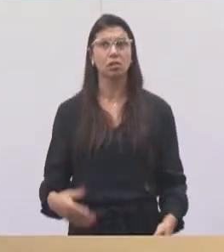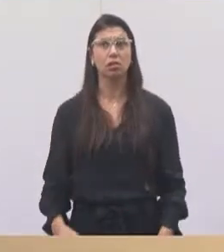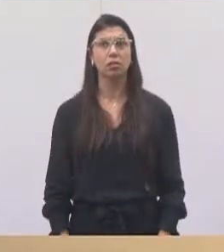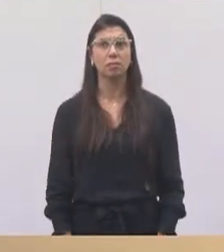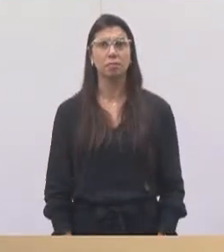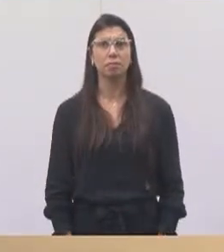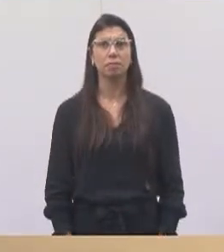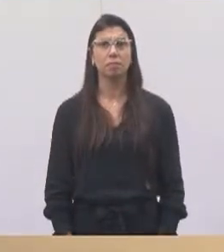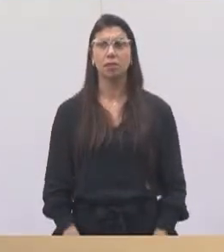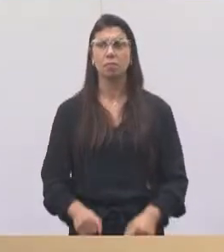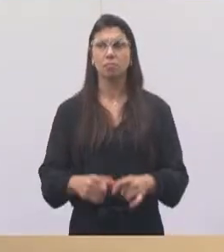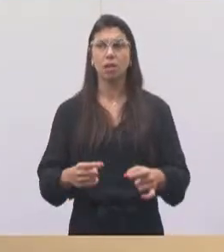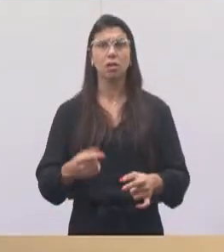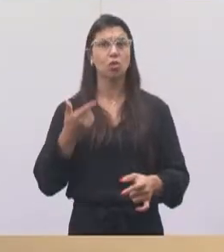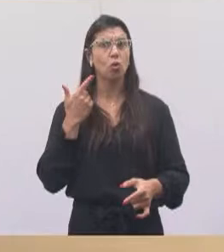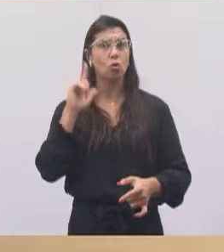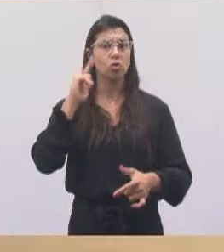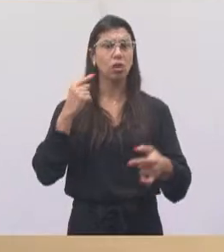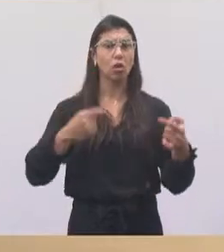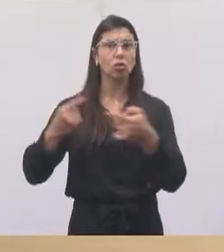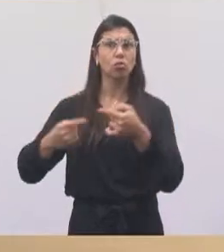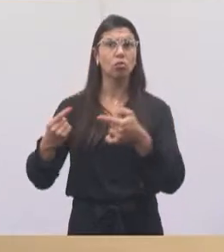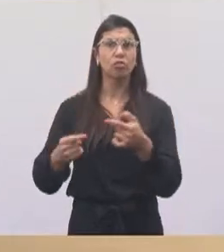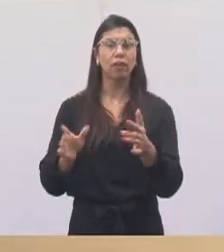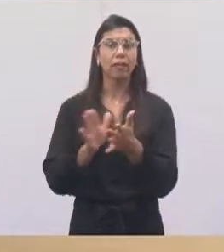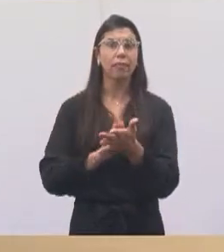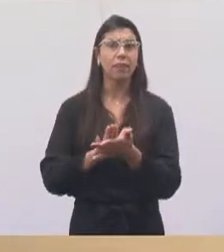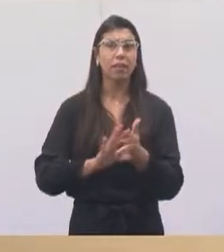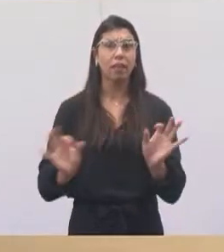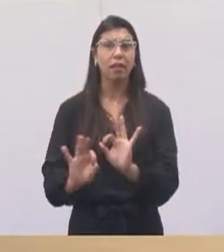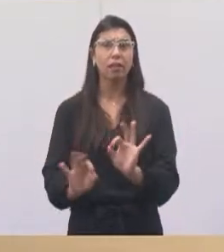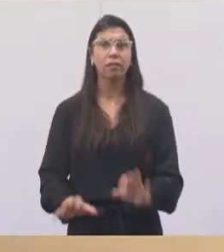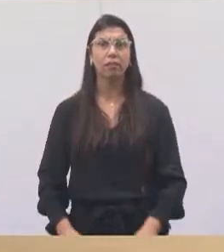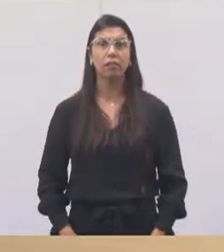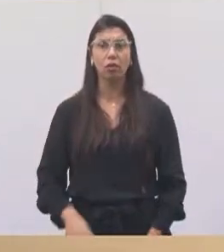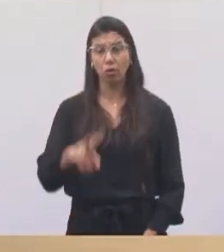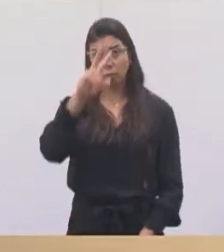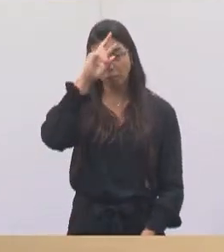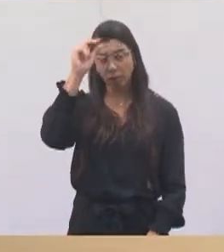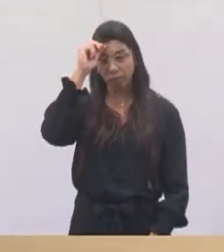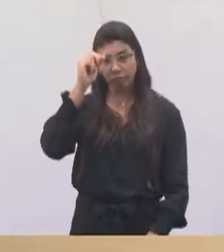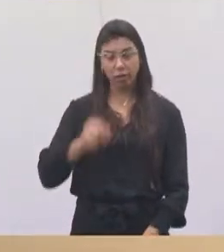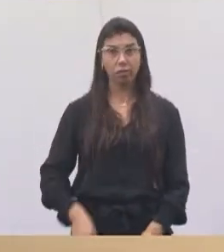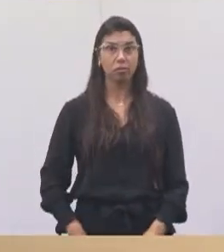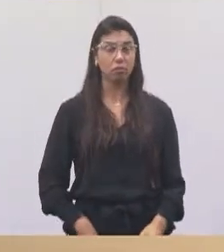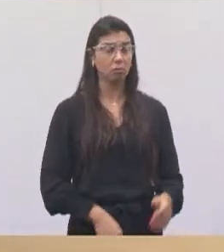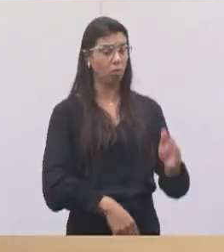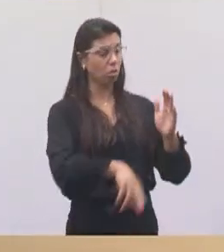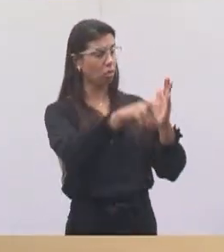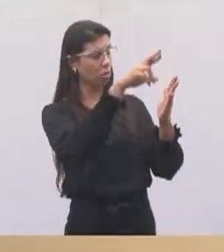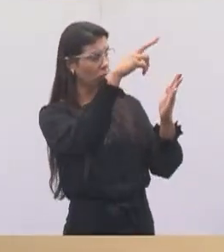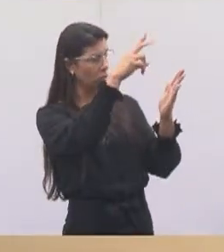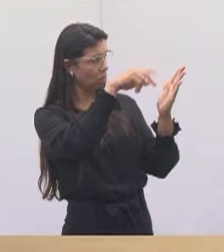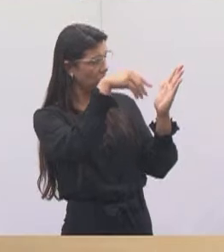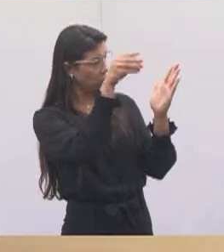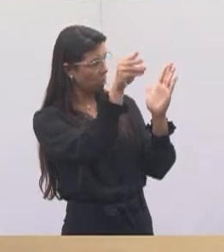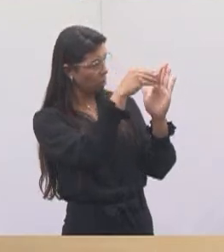sem entrar no mínimo na discussão aqui em plenário. O prefeito olha a lista de projetos, aponta, esses